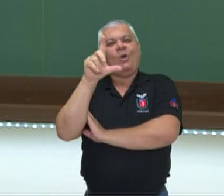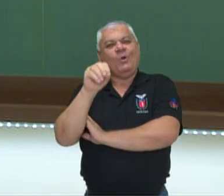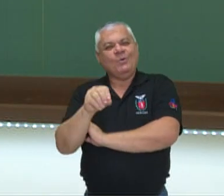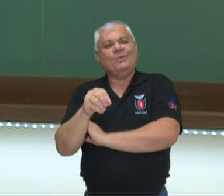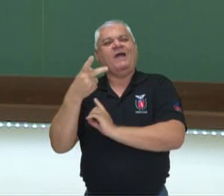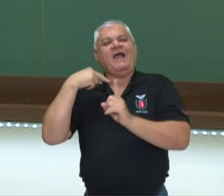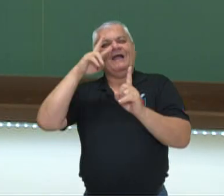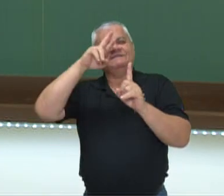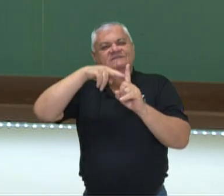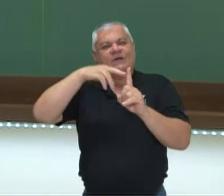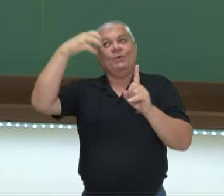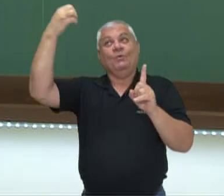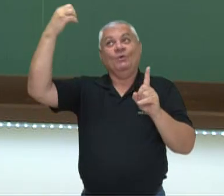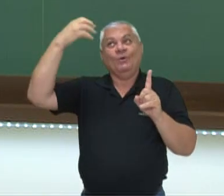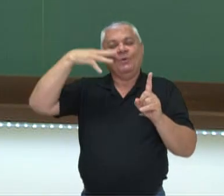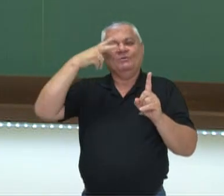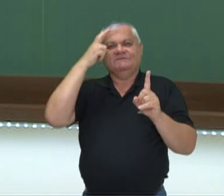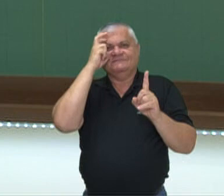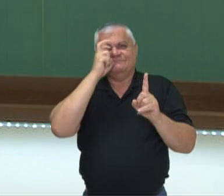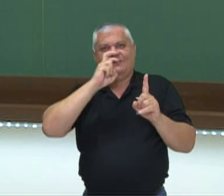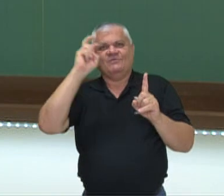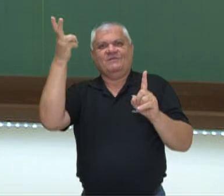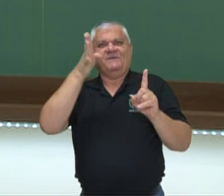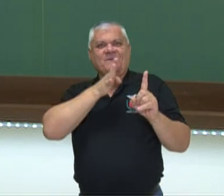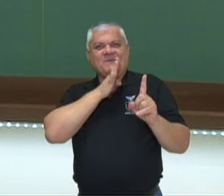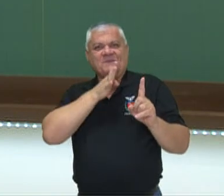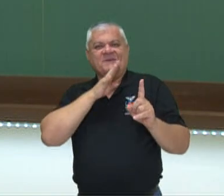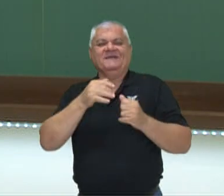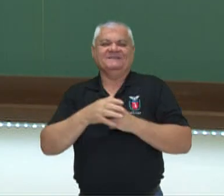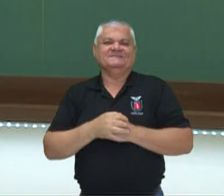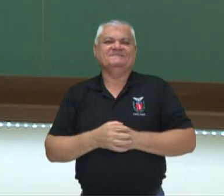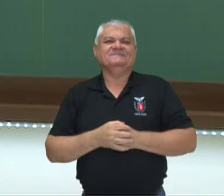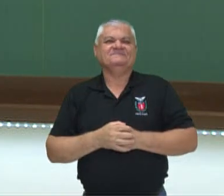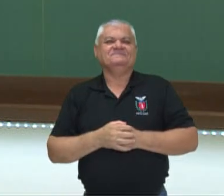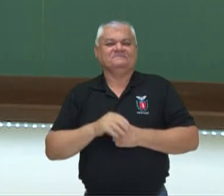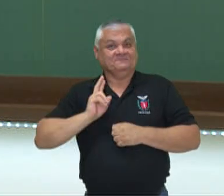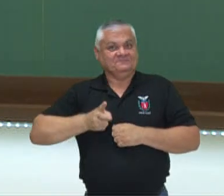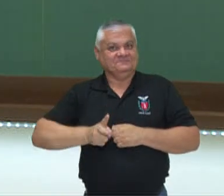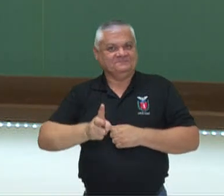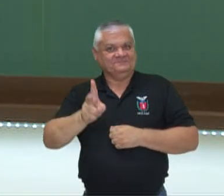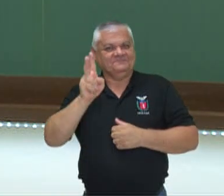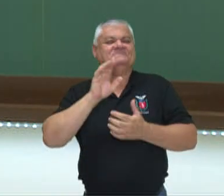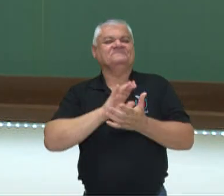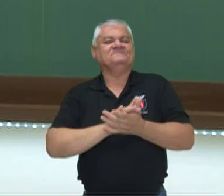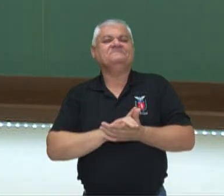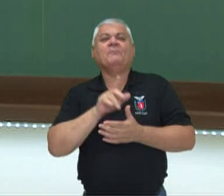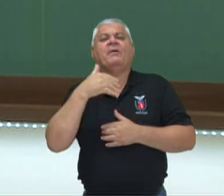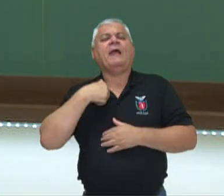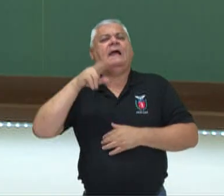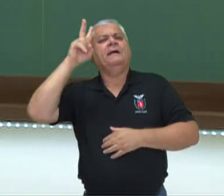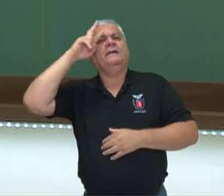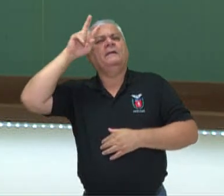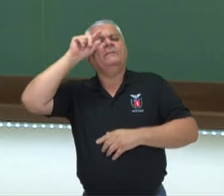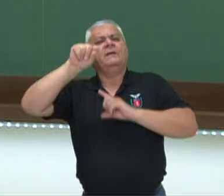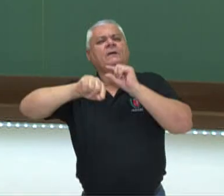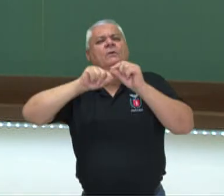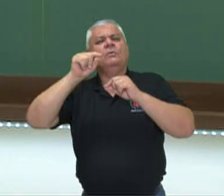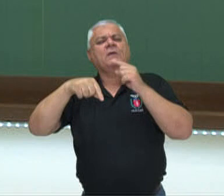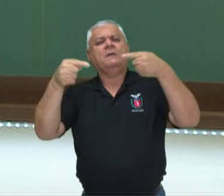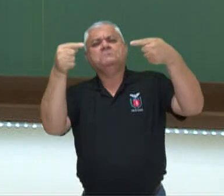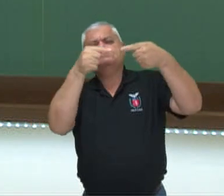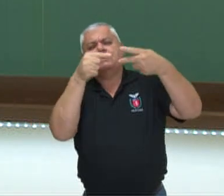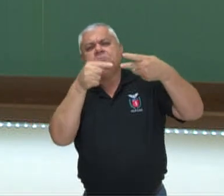deus da luz, da sabedoria, do conhecimento. Vamos prosseguindo então aqui para lembrar alguns aspectos